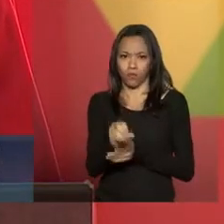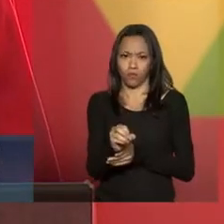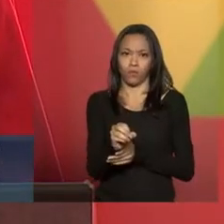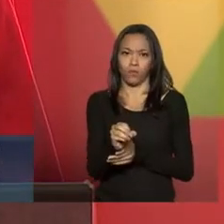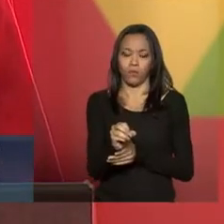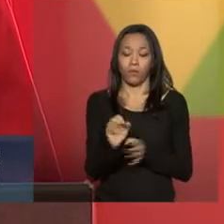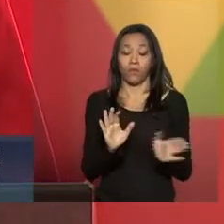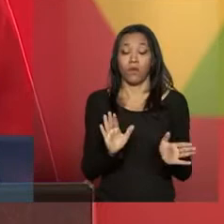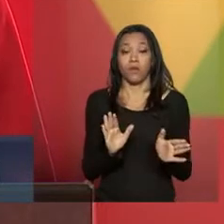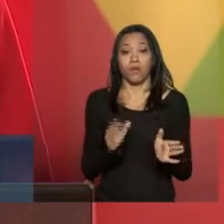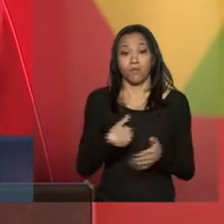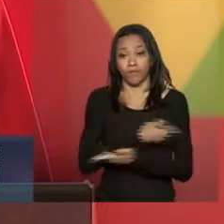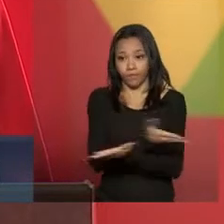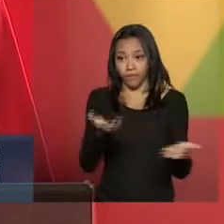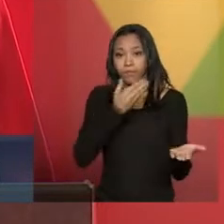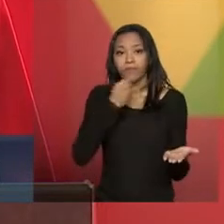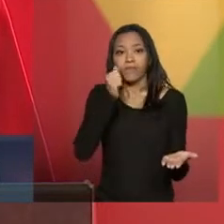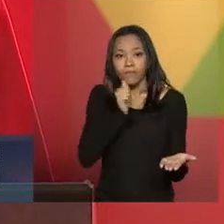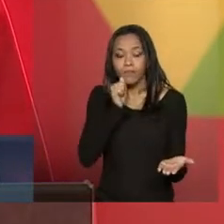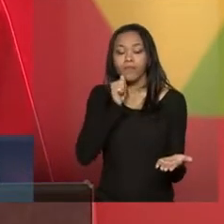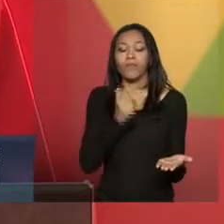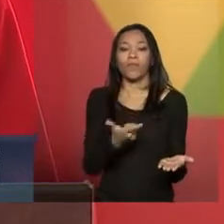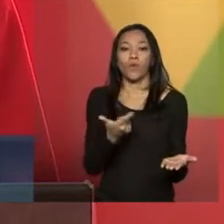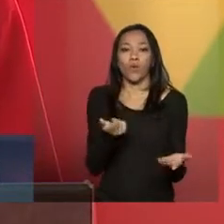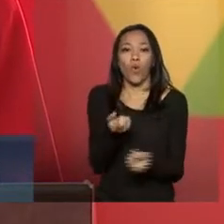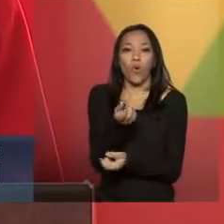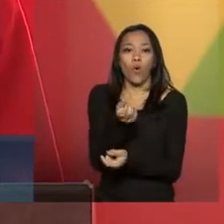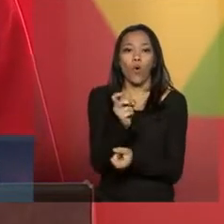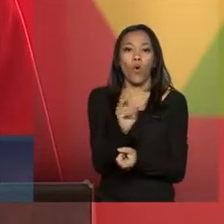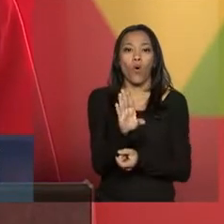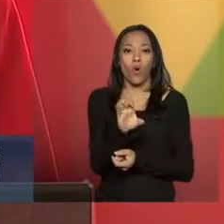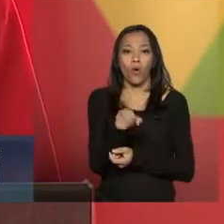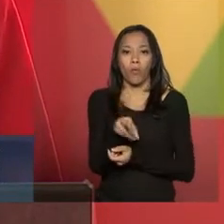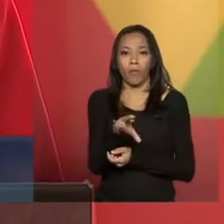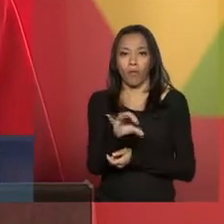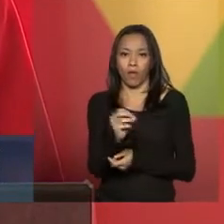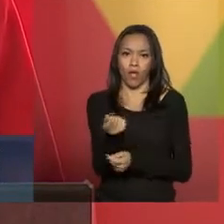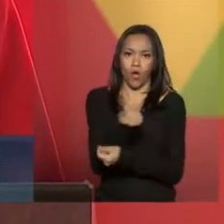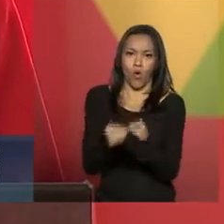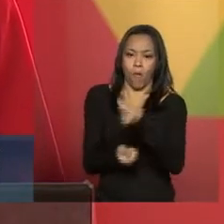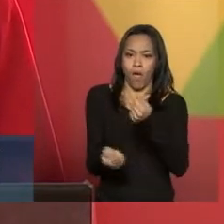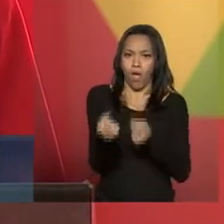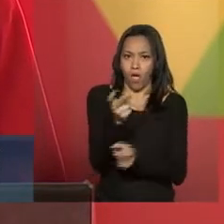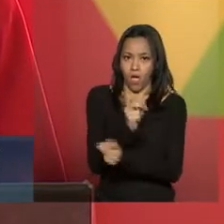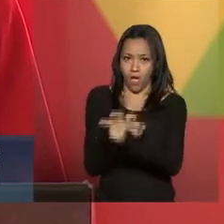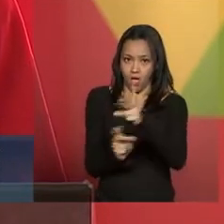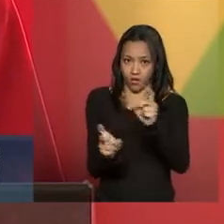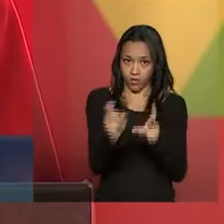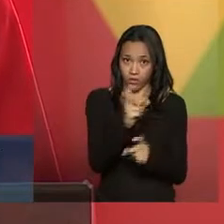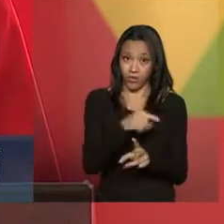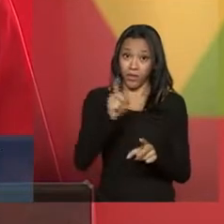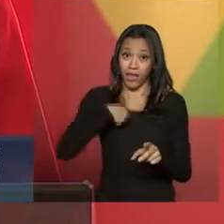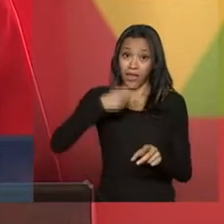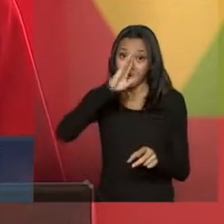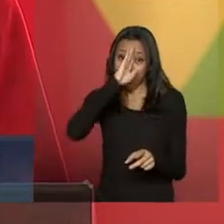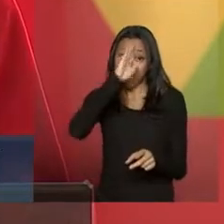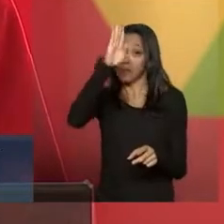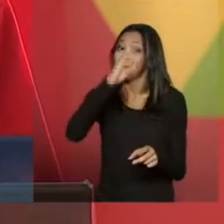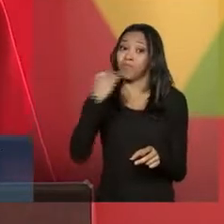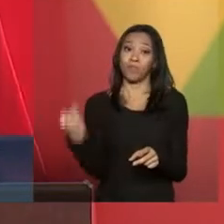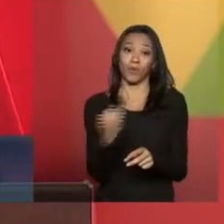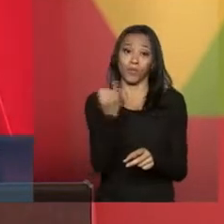Senhoras e senhores, o comércio bilateral, outro aspecto central de nosso